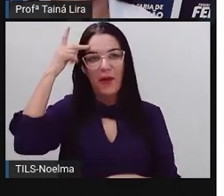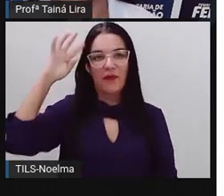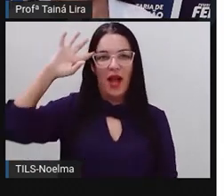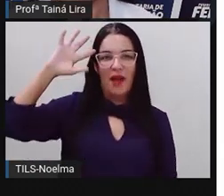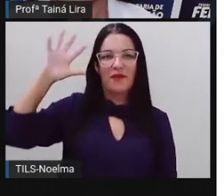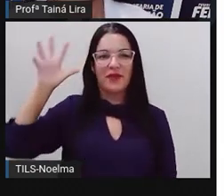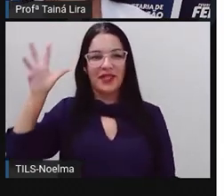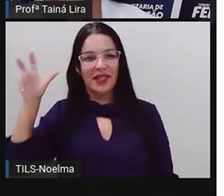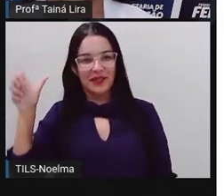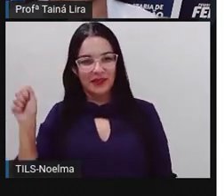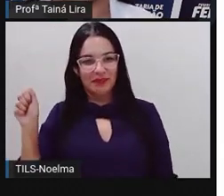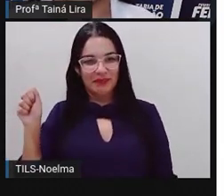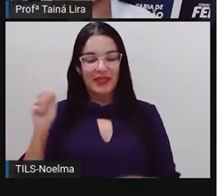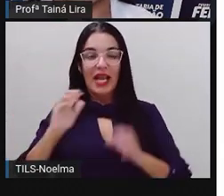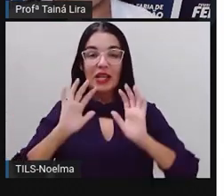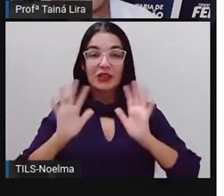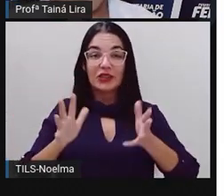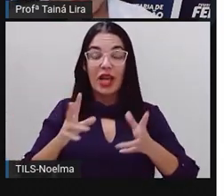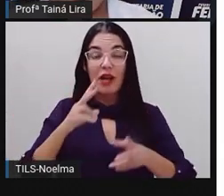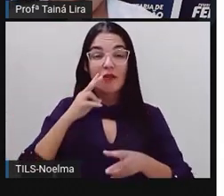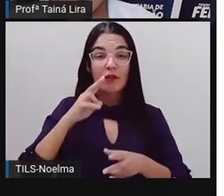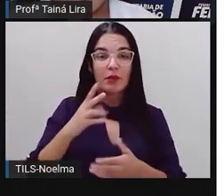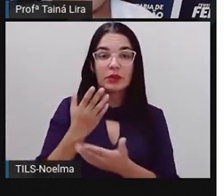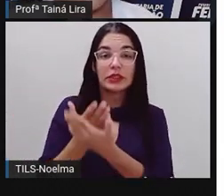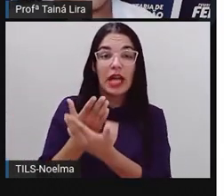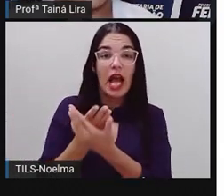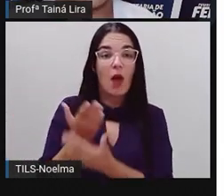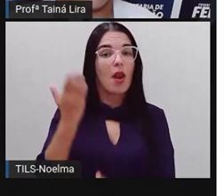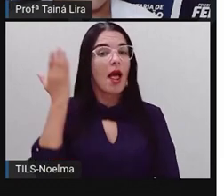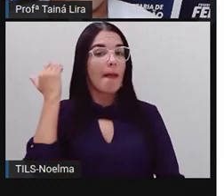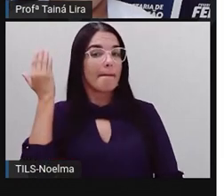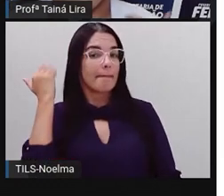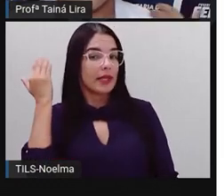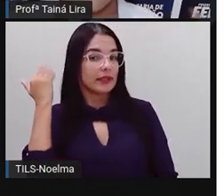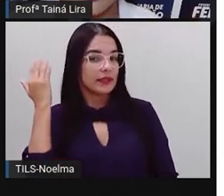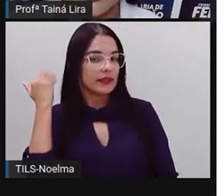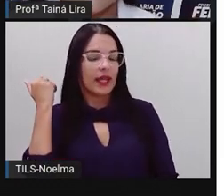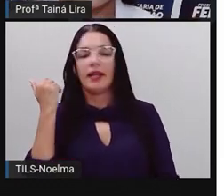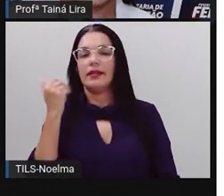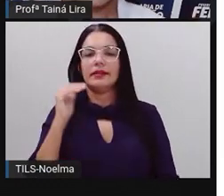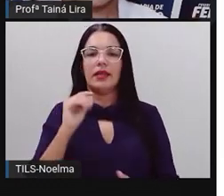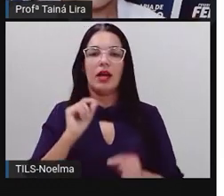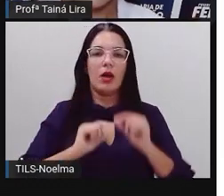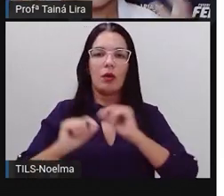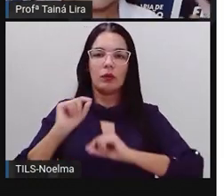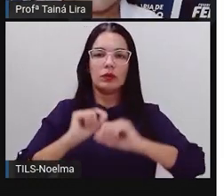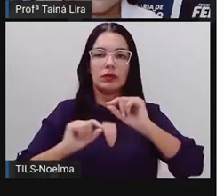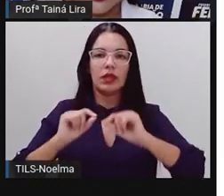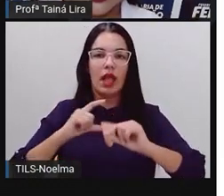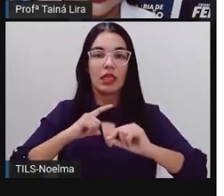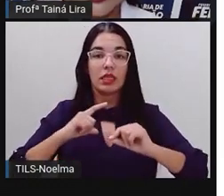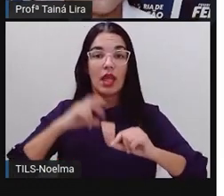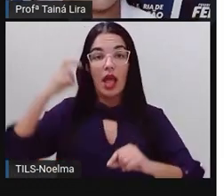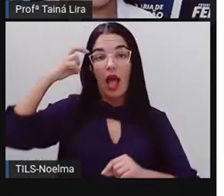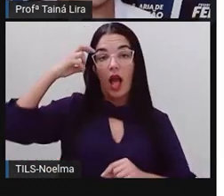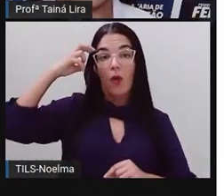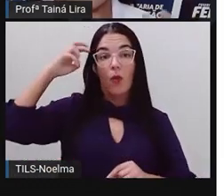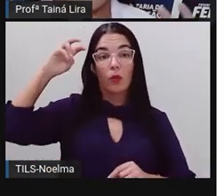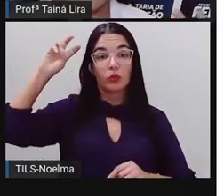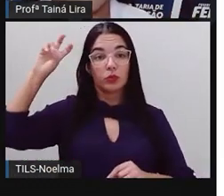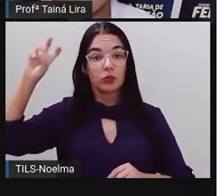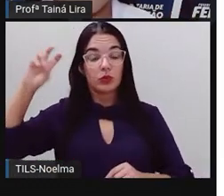então nós já vimos aí em aula não na aula anterior né em aulas anteriores que é a nossa Cultura